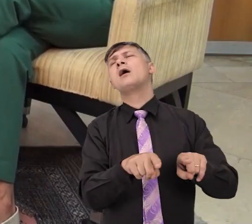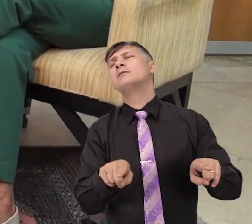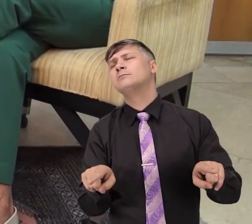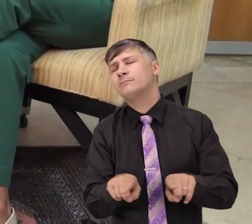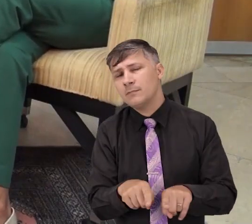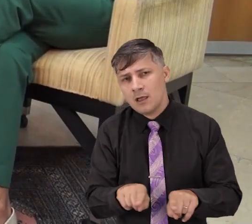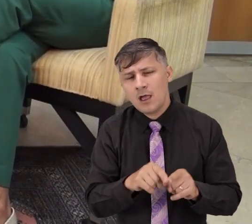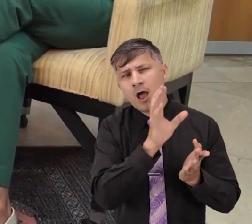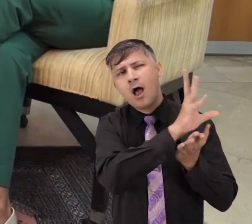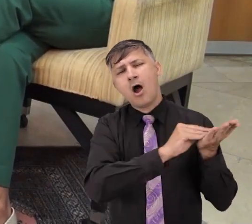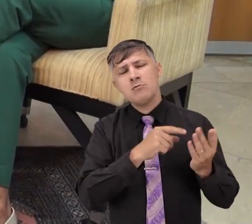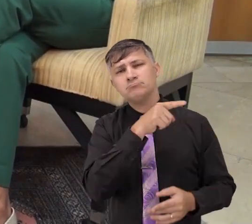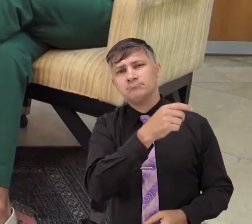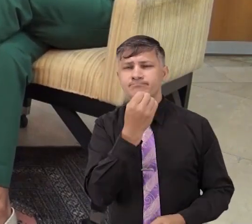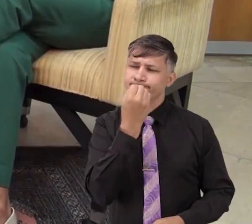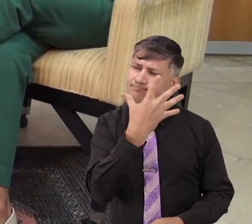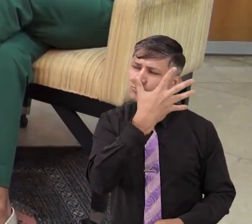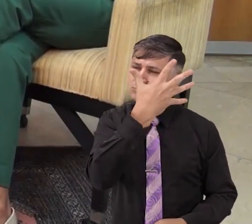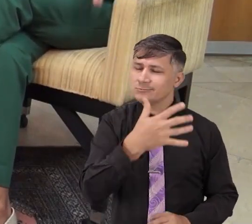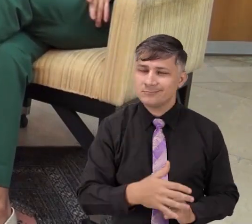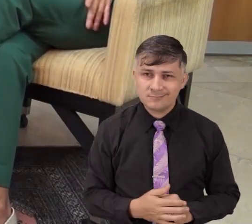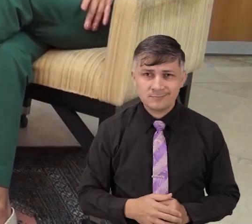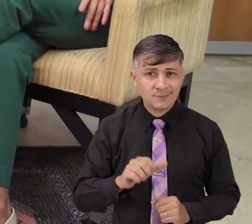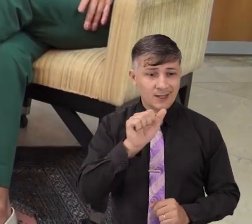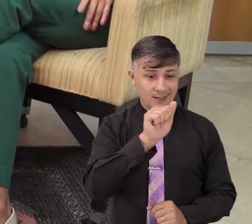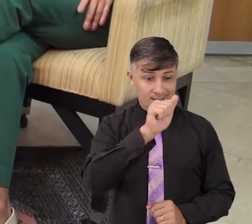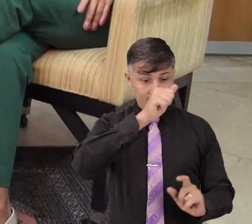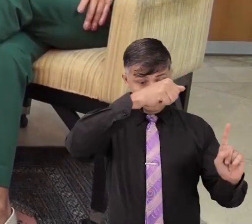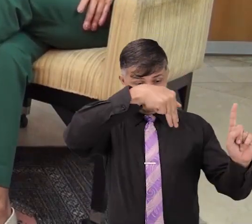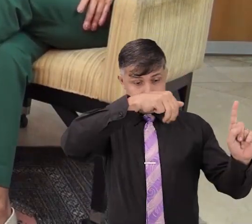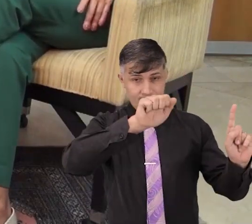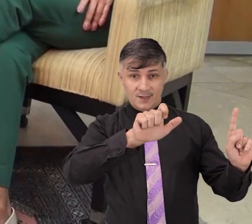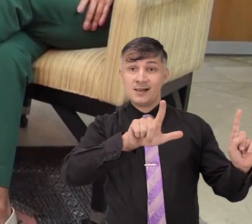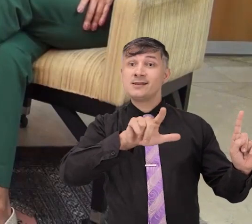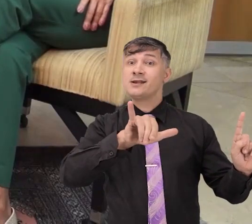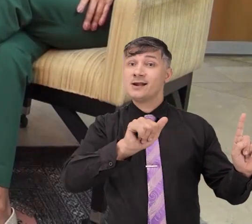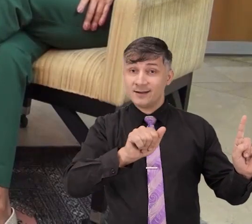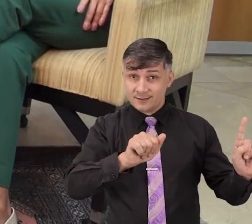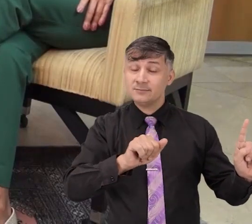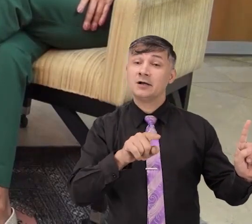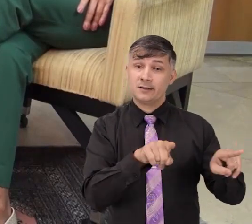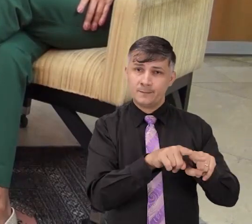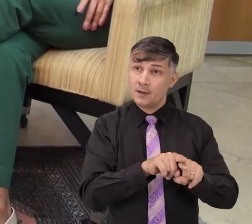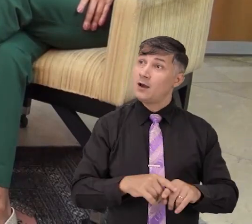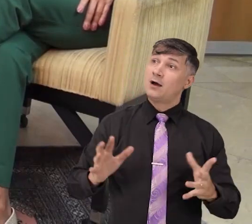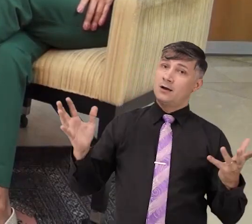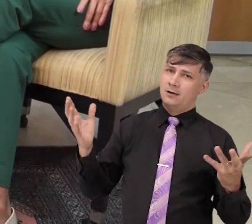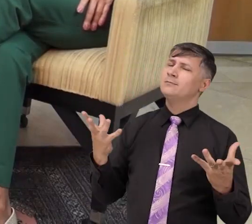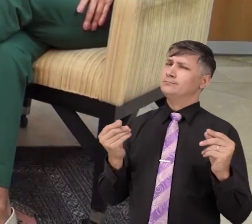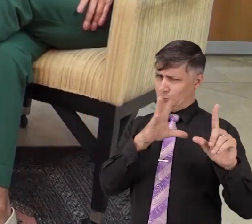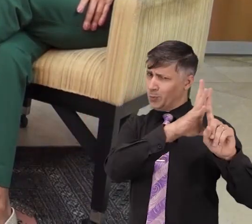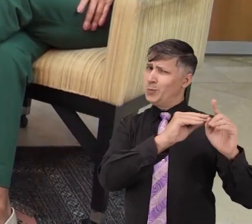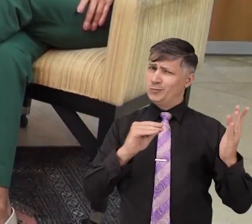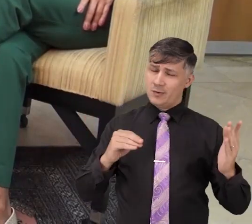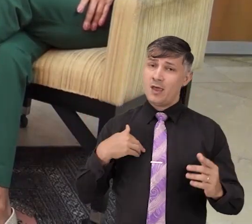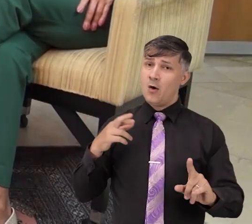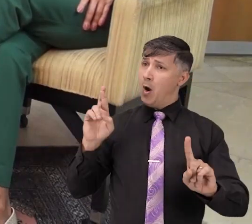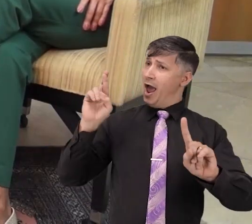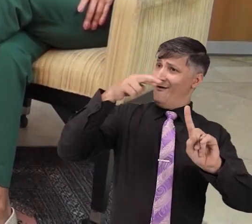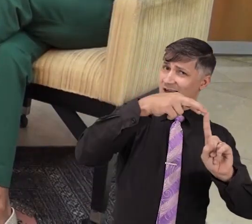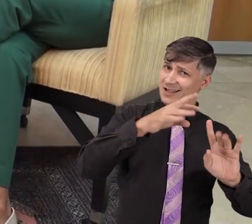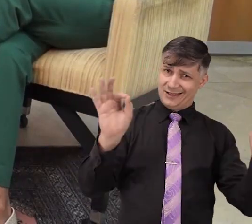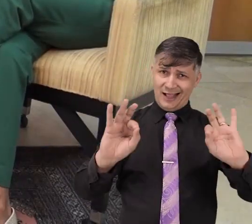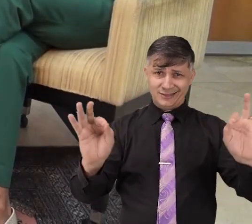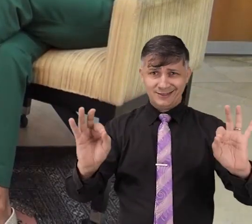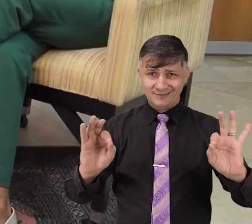Por favor, né? Não, mas são Amélia, super mas modelos, Amélia, não. Né? Super modelos. Eu falei que não ia dar